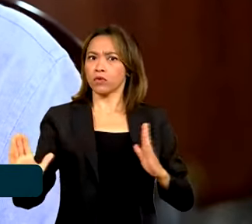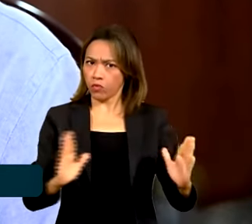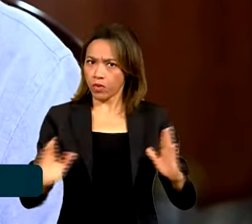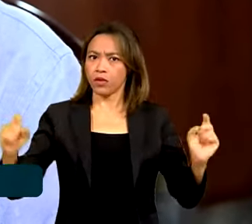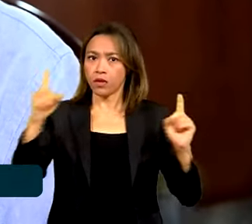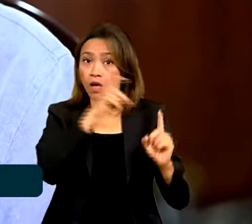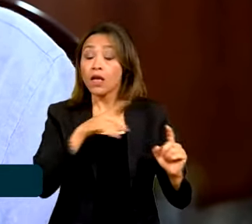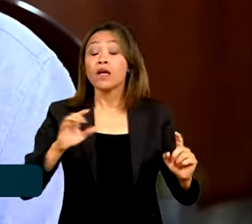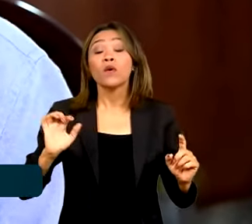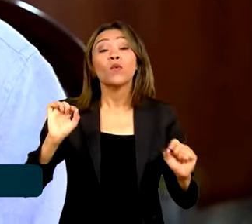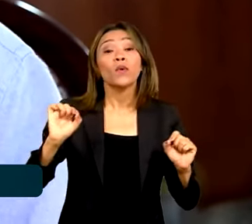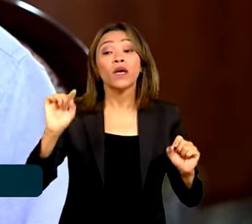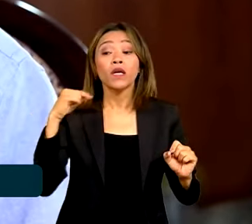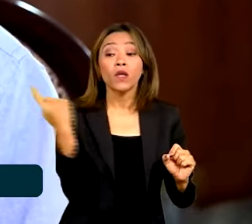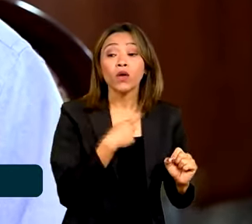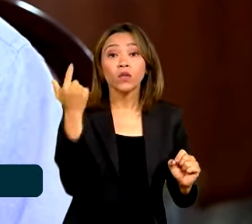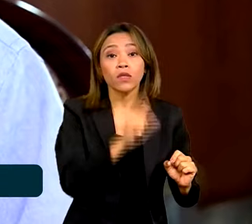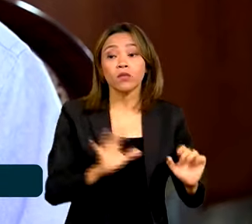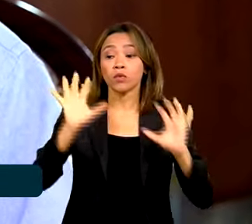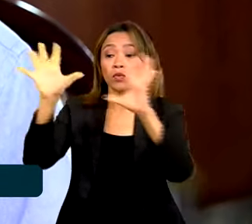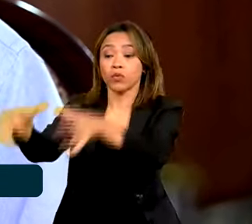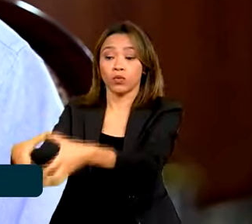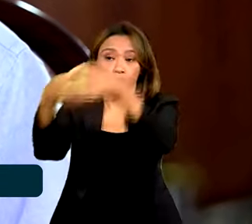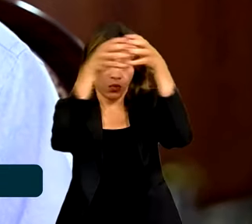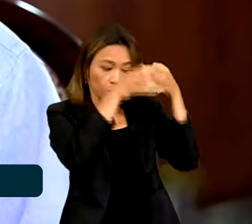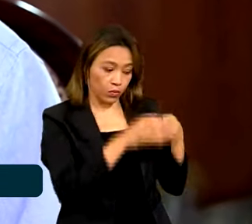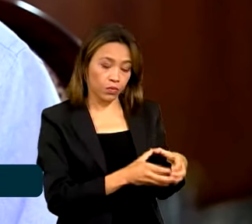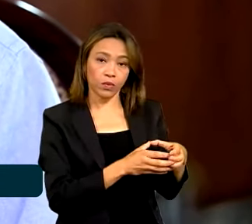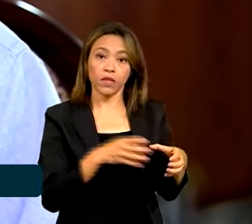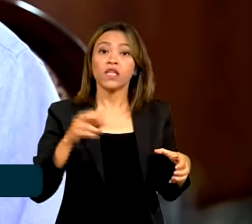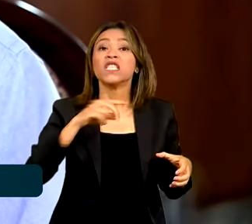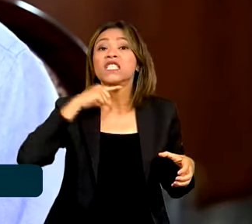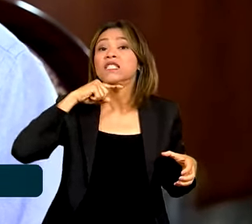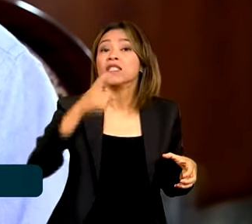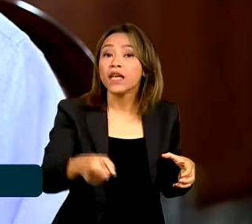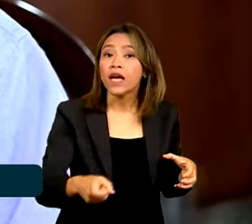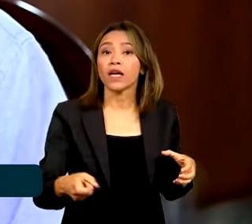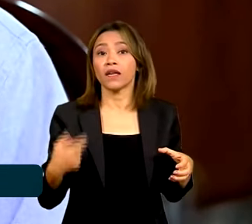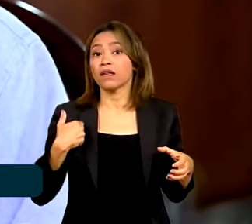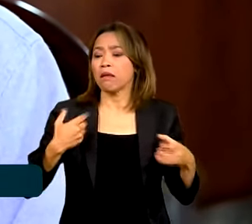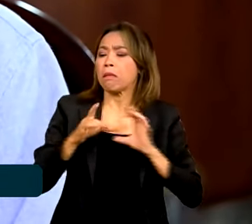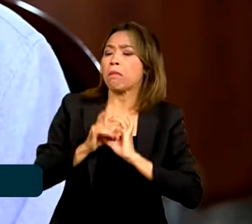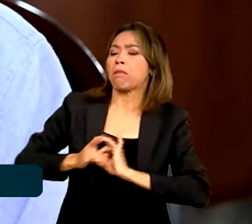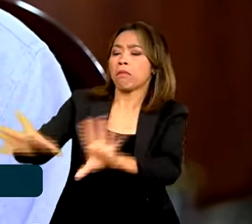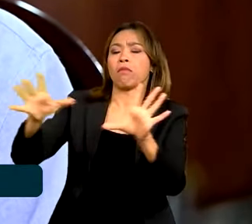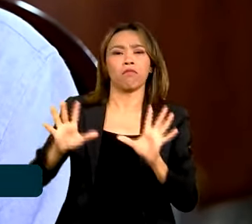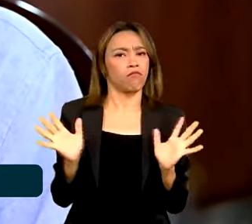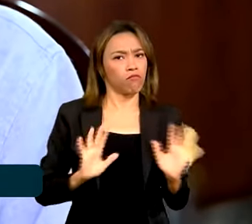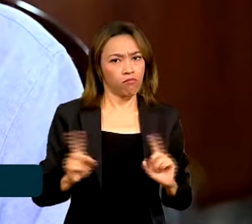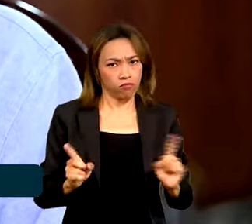lá é para dizer o seguinte ninguém larga a mão de ninguém nesse país